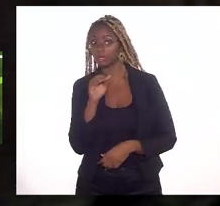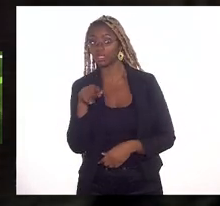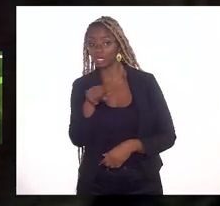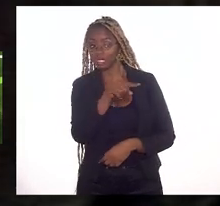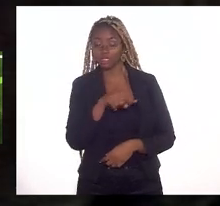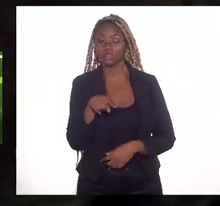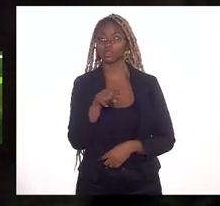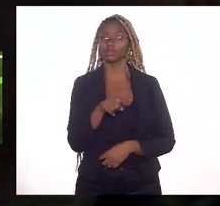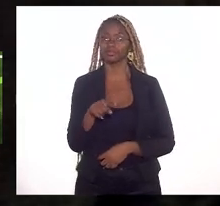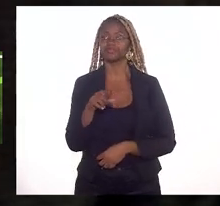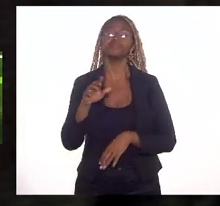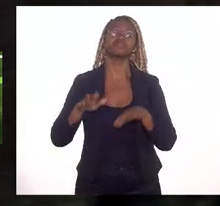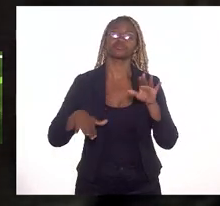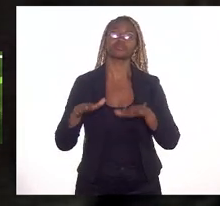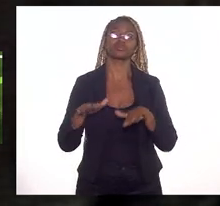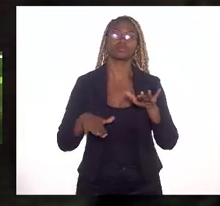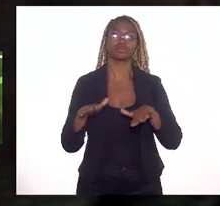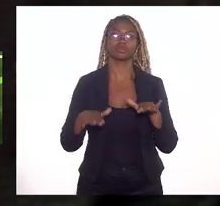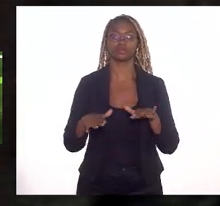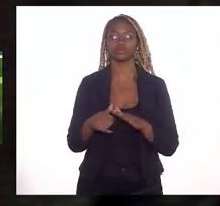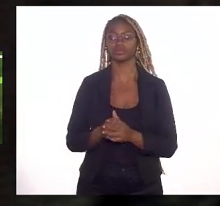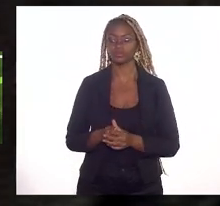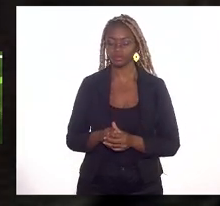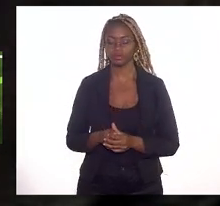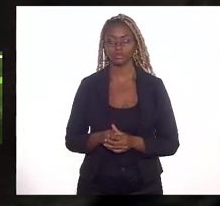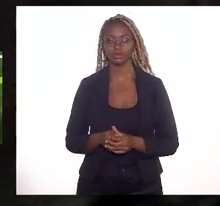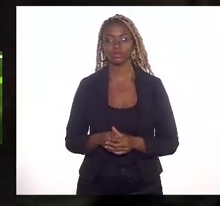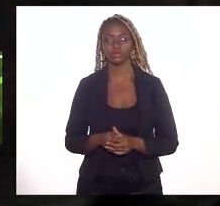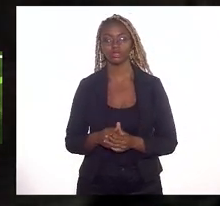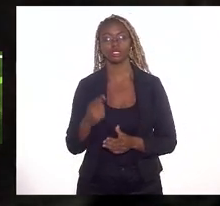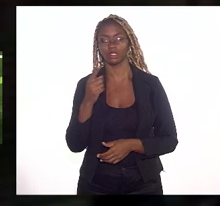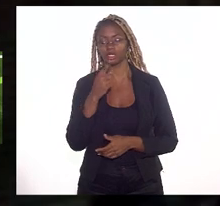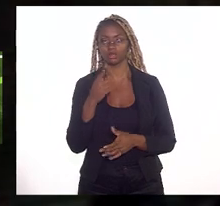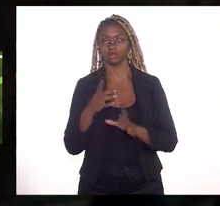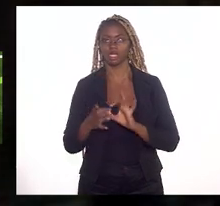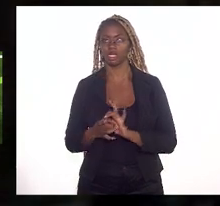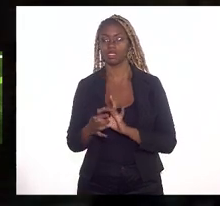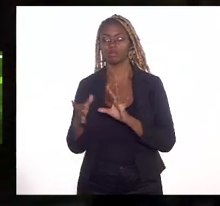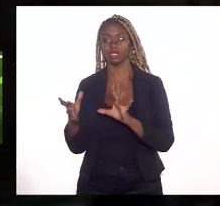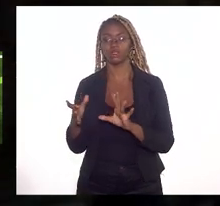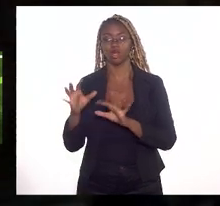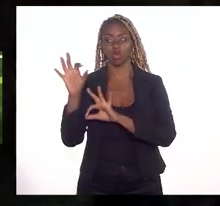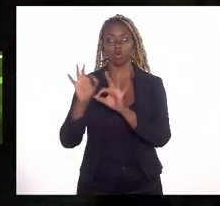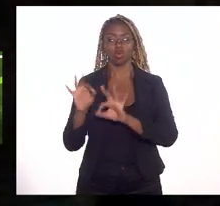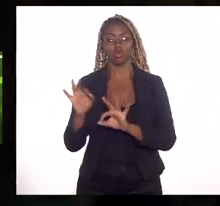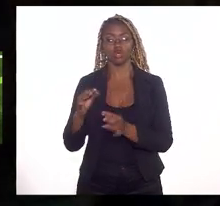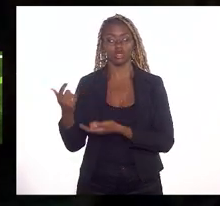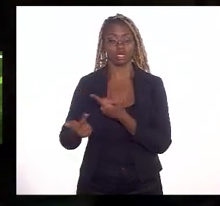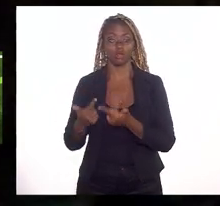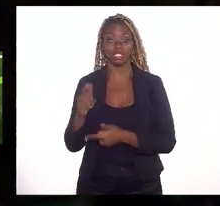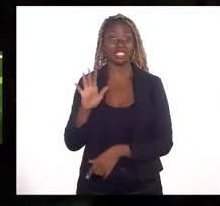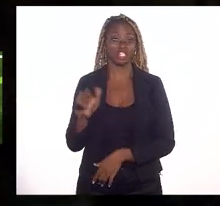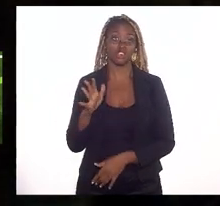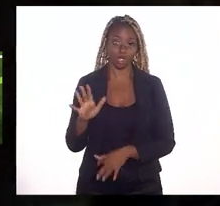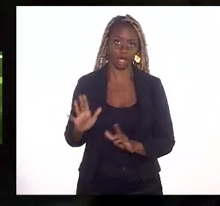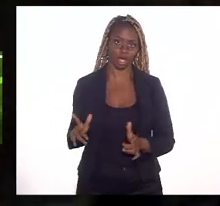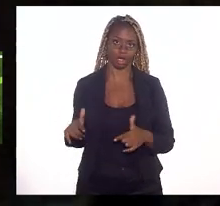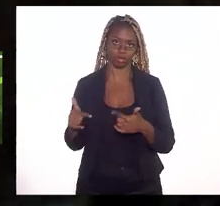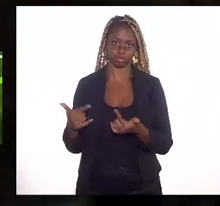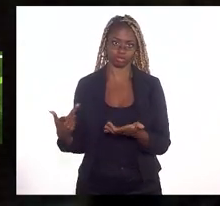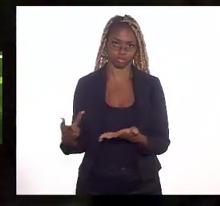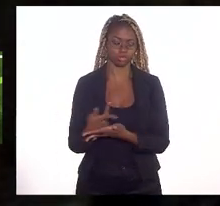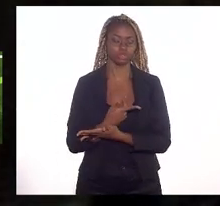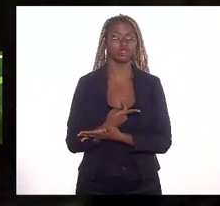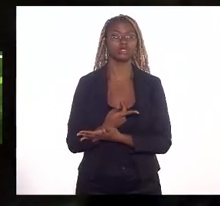vezes, um credenciamento desse, né, organiza, né, o serviço, que já existe esse serviço,